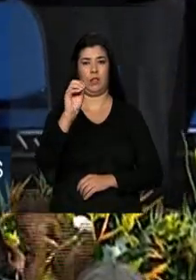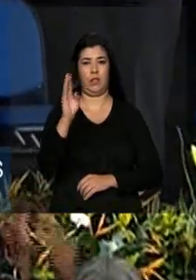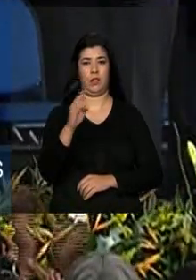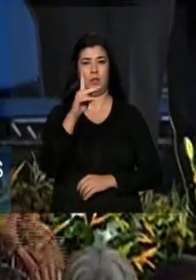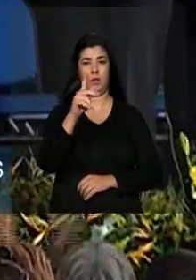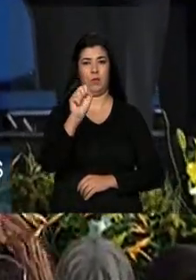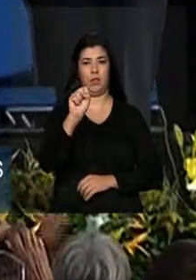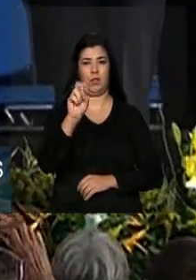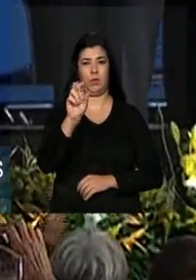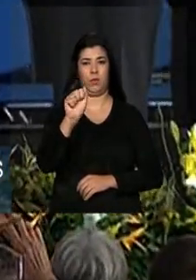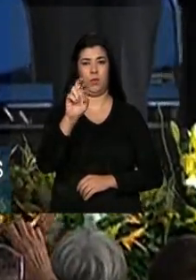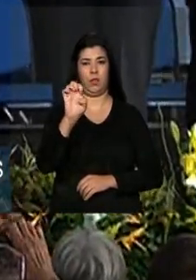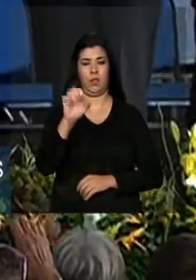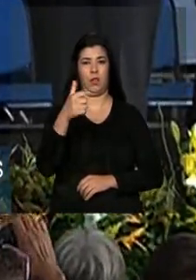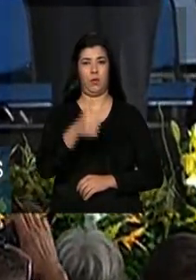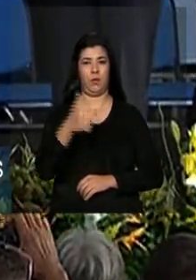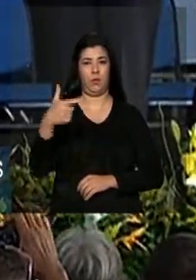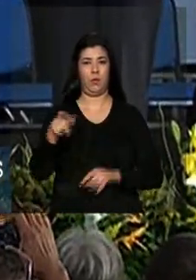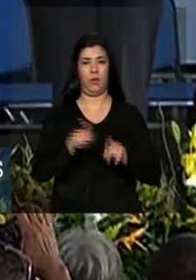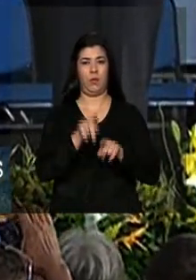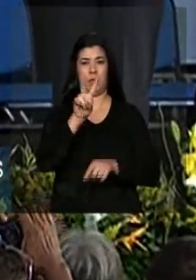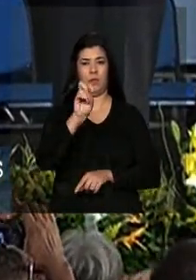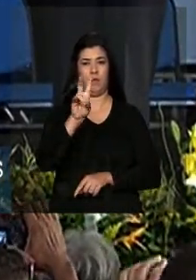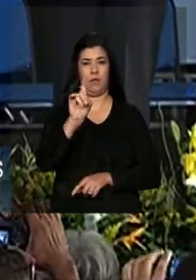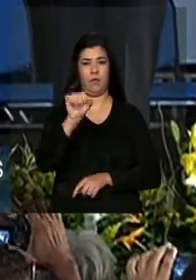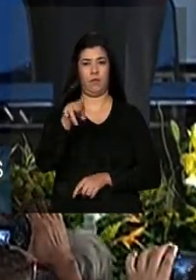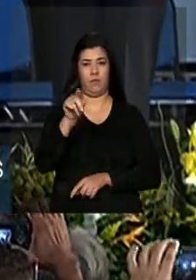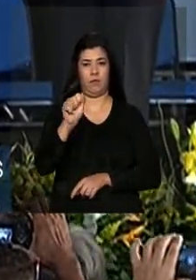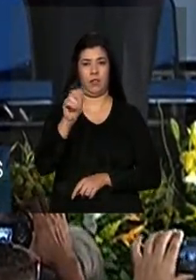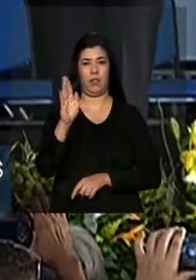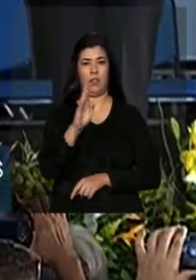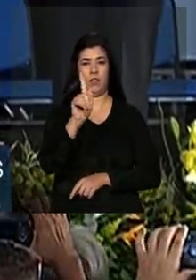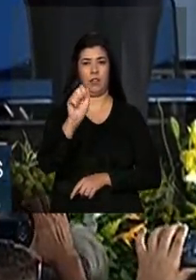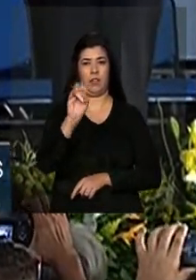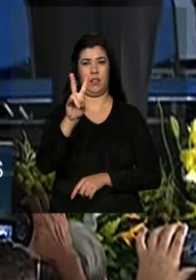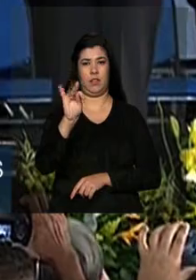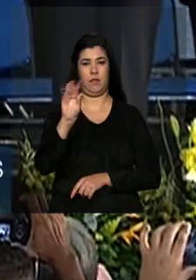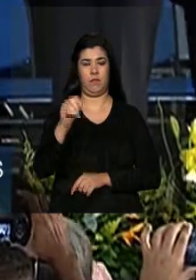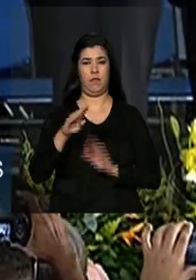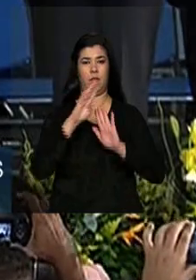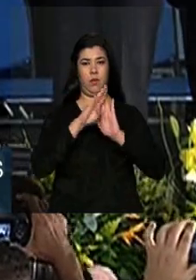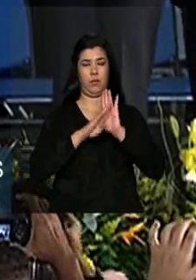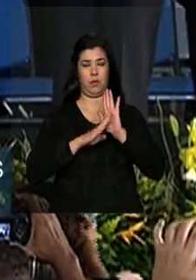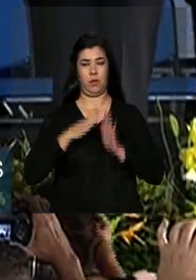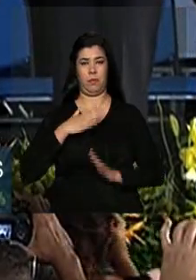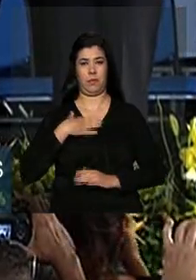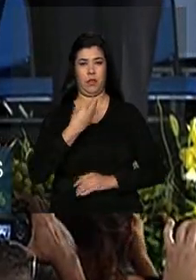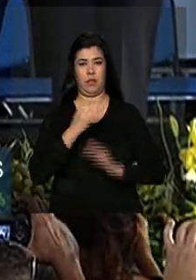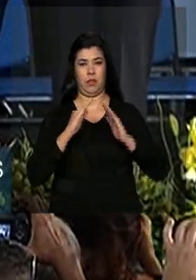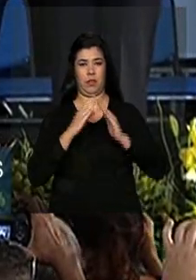Passoaré 1 e 2, Vivenda das Gaivotas, do programa Minha Casa, Minha Vida.